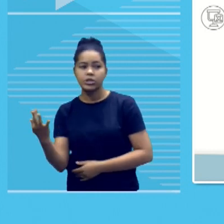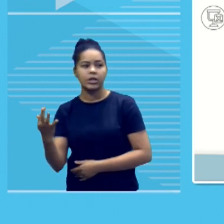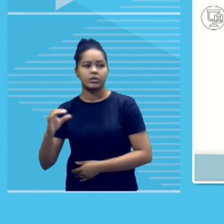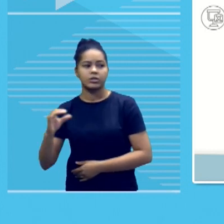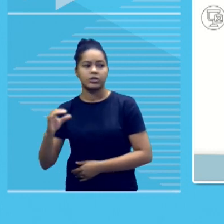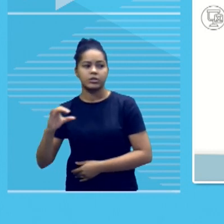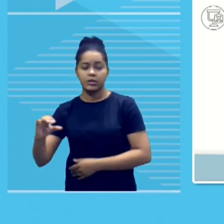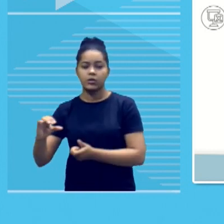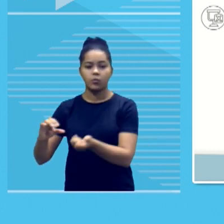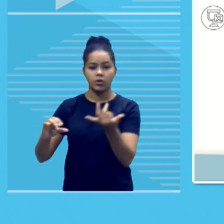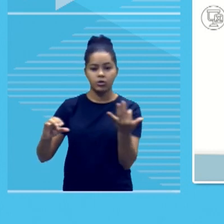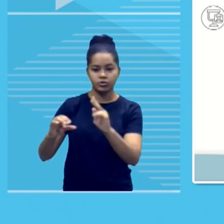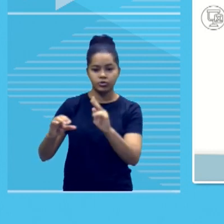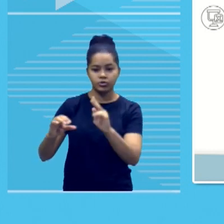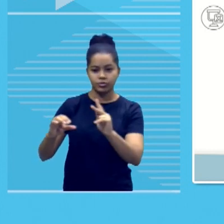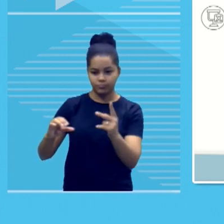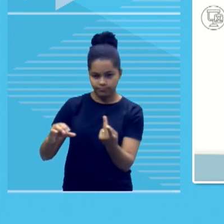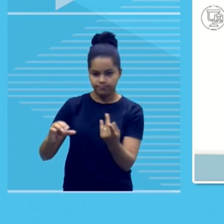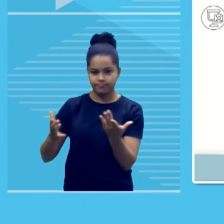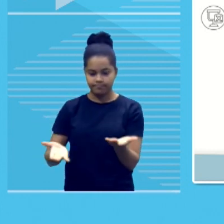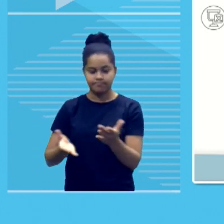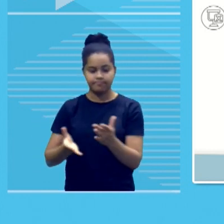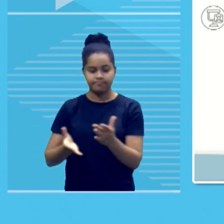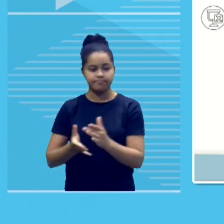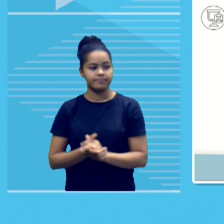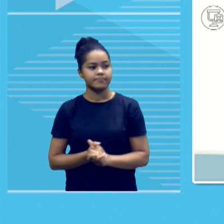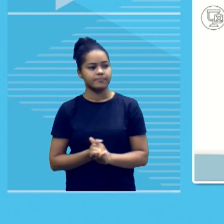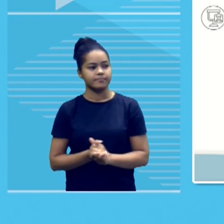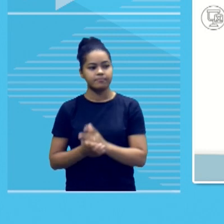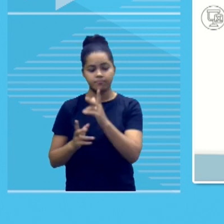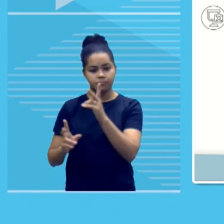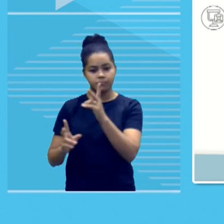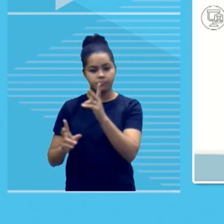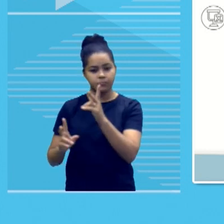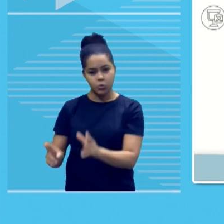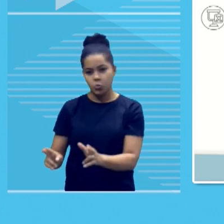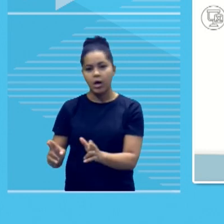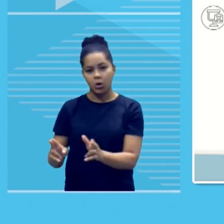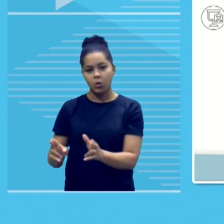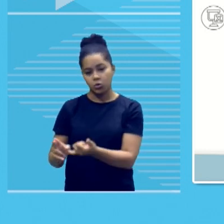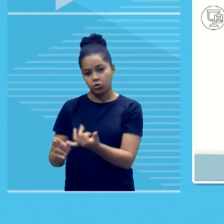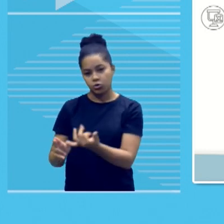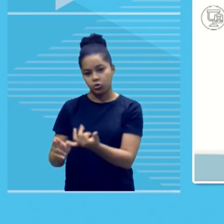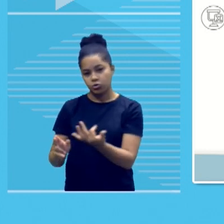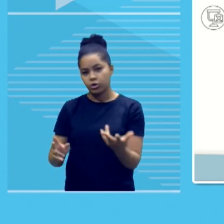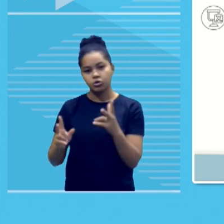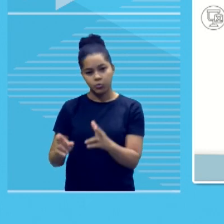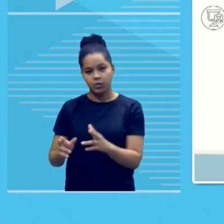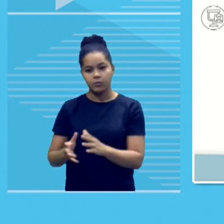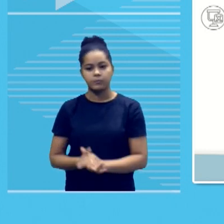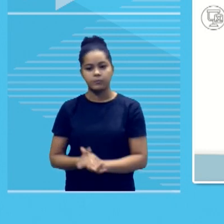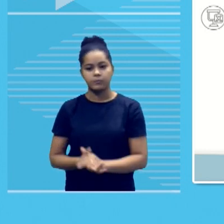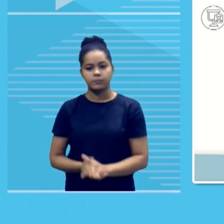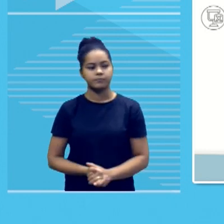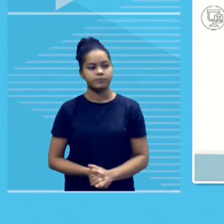são isômeros e de cadeia em uma outra vai dar certo aí pessoal tudo bem